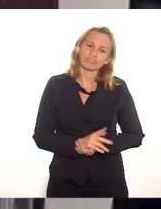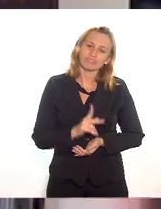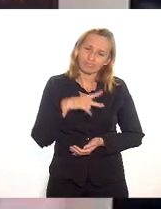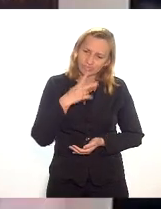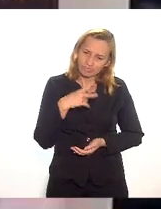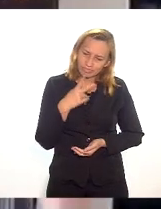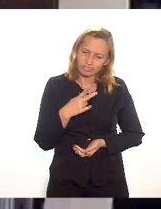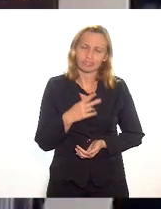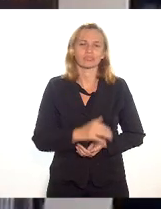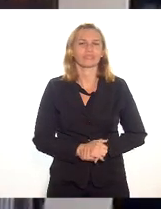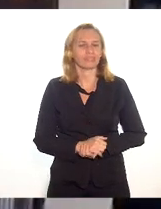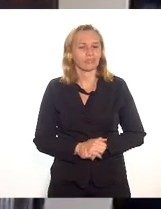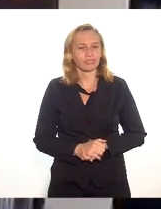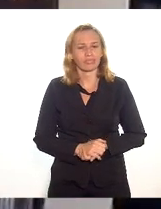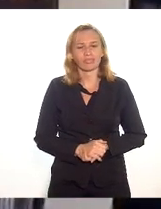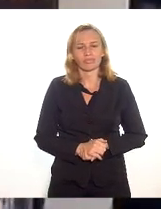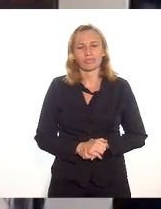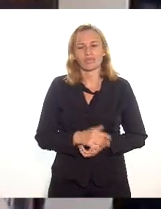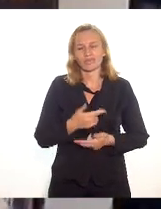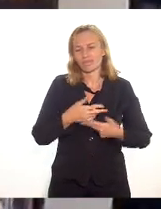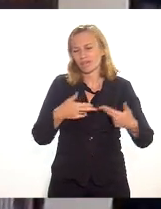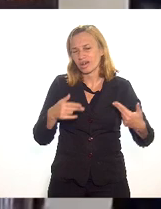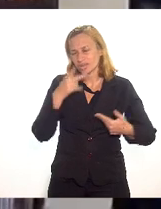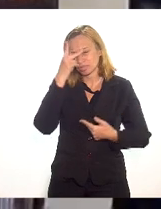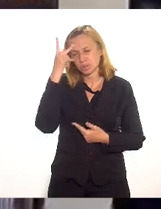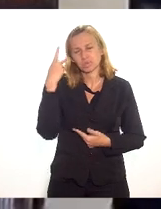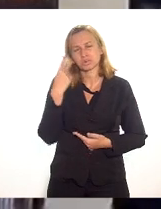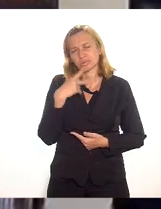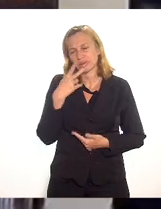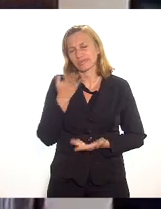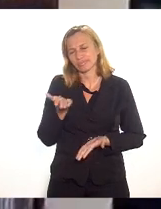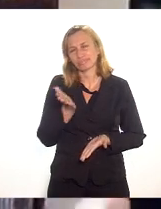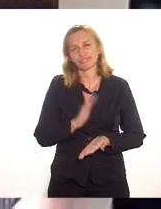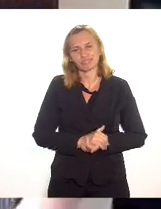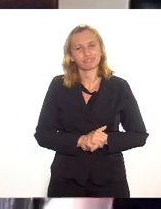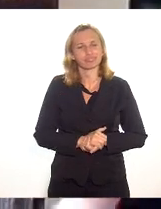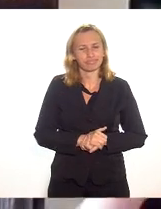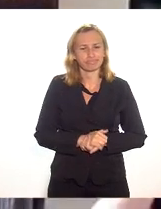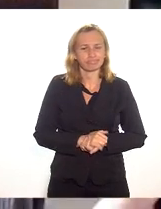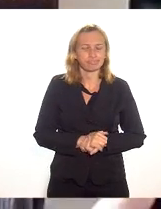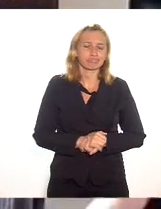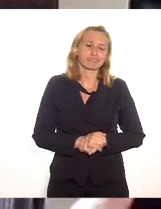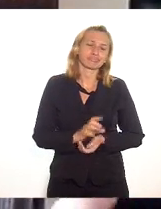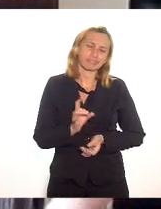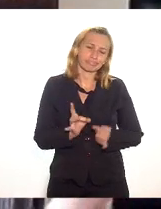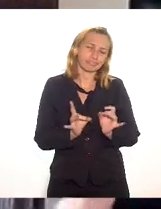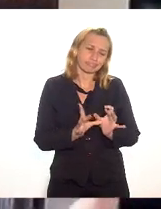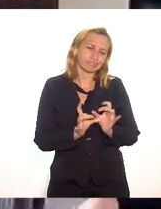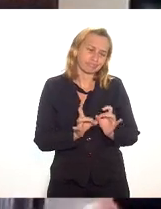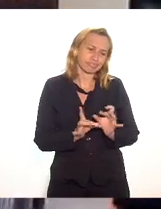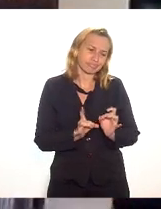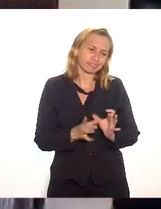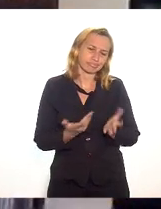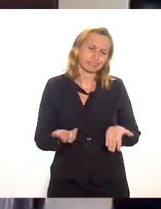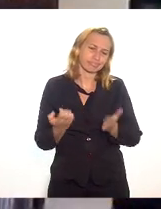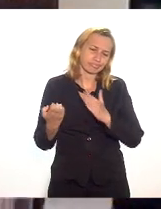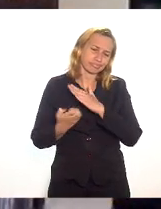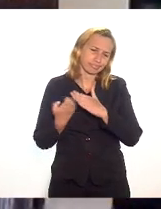por oradores que me antecederam, a privatização